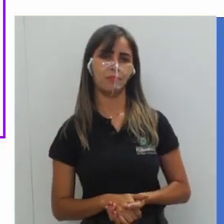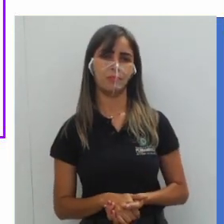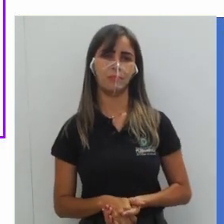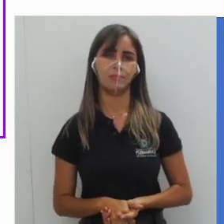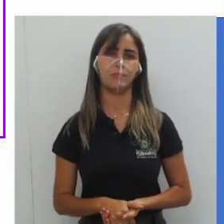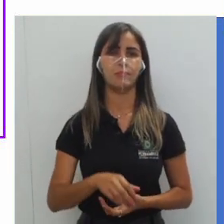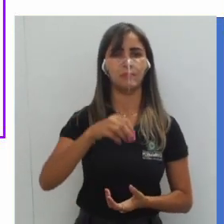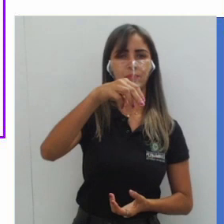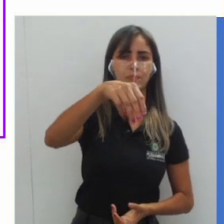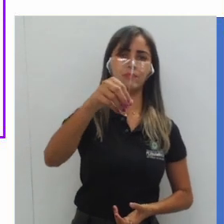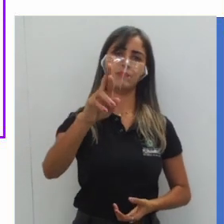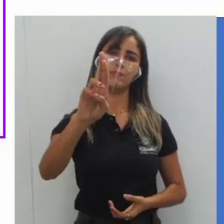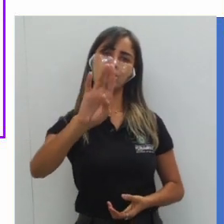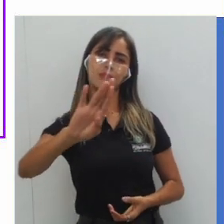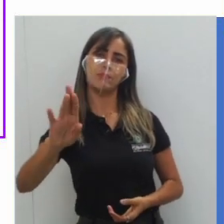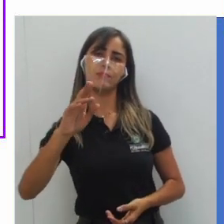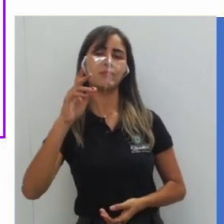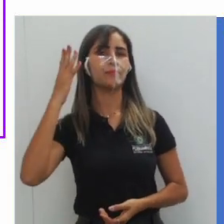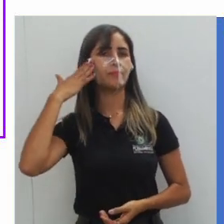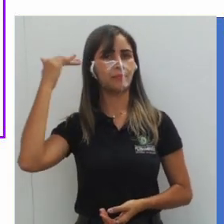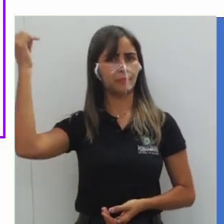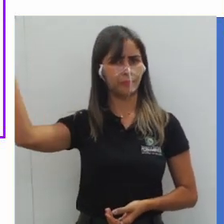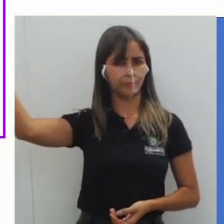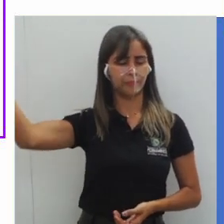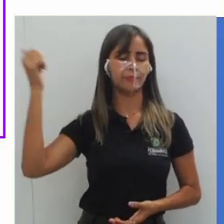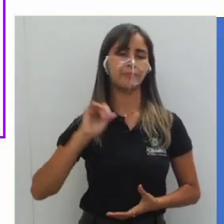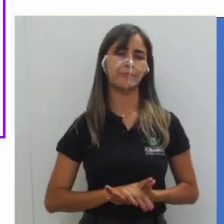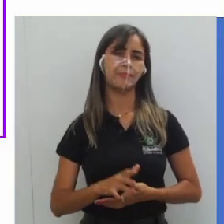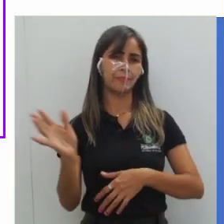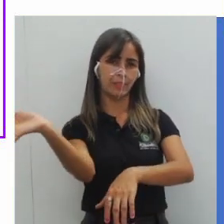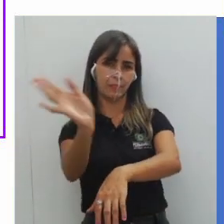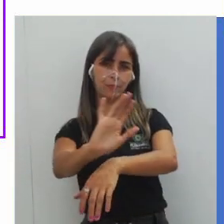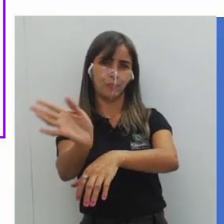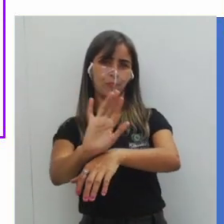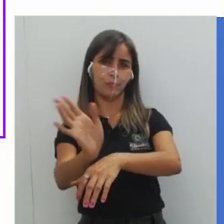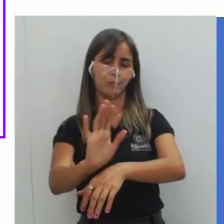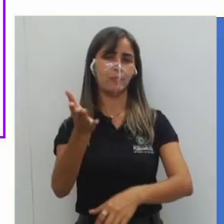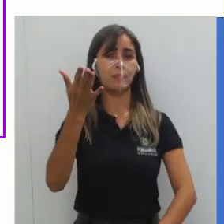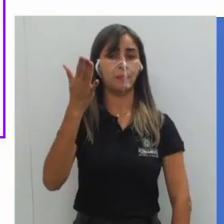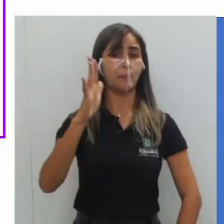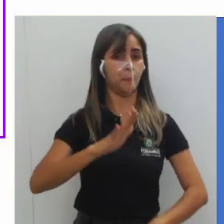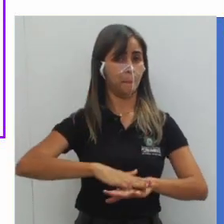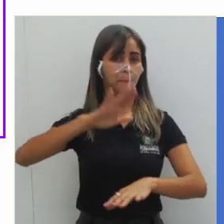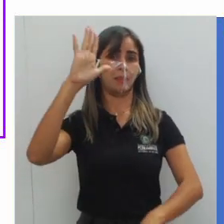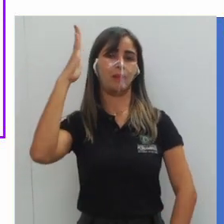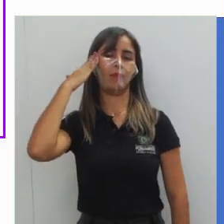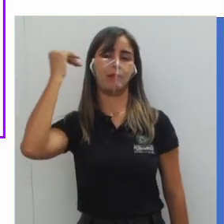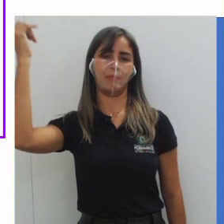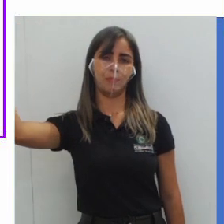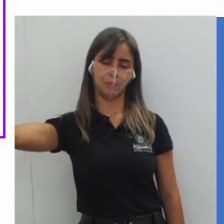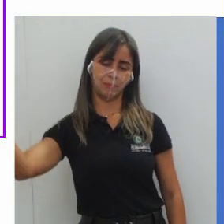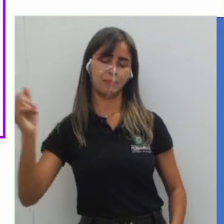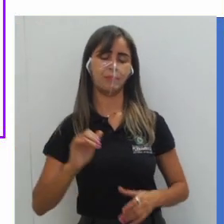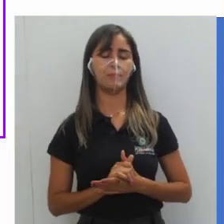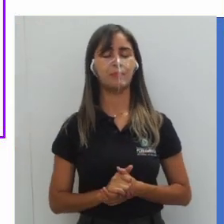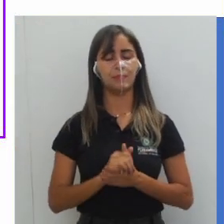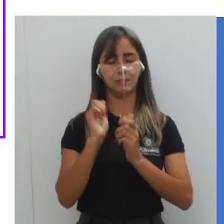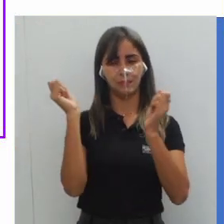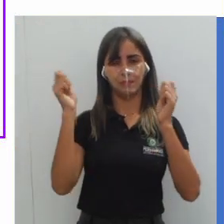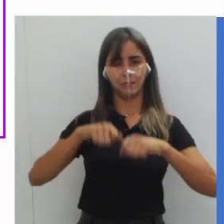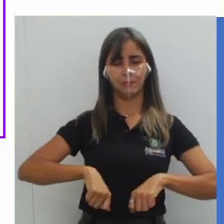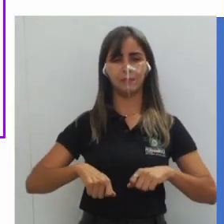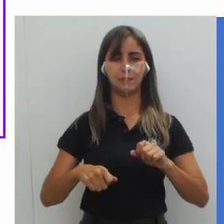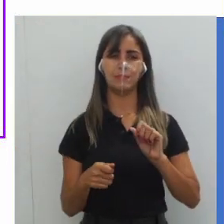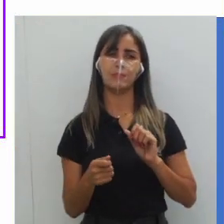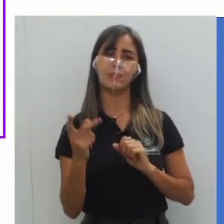comparativo aí, more, popular, mais popular, entre um e outro, vendo Marvel DC. Nós podemos,